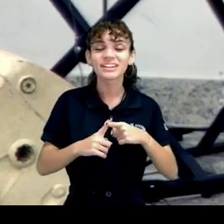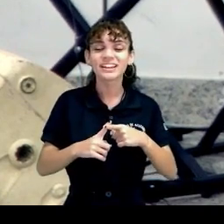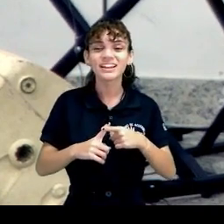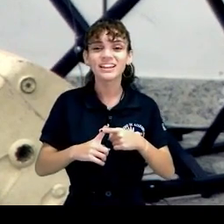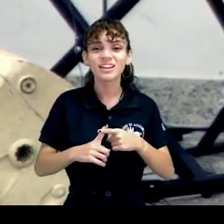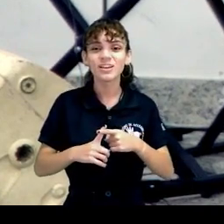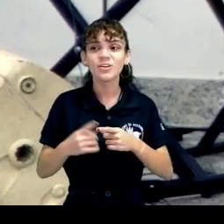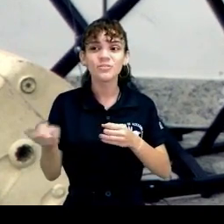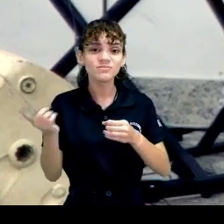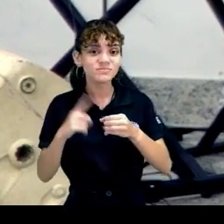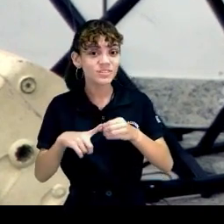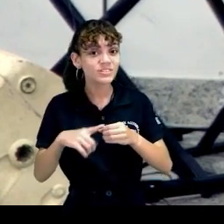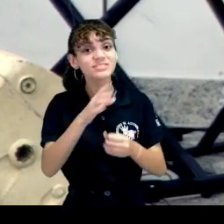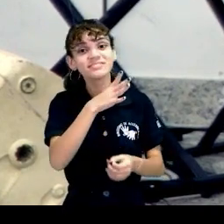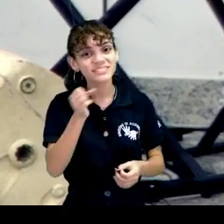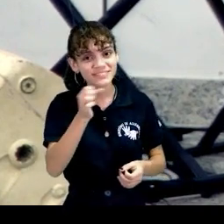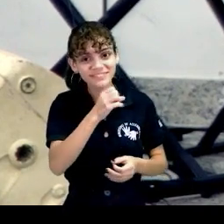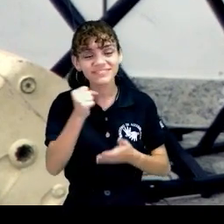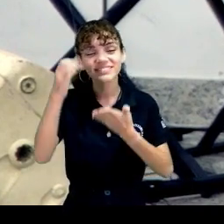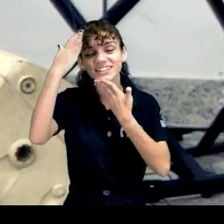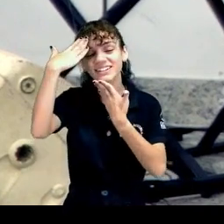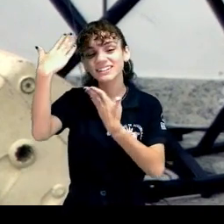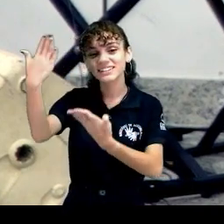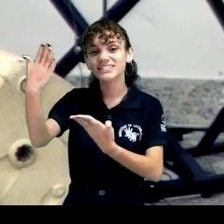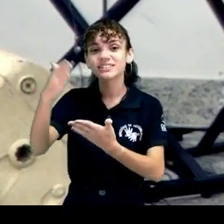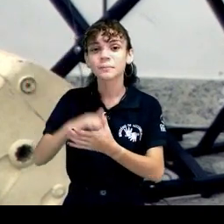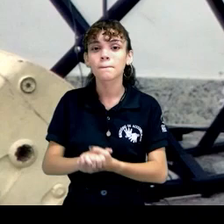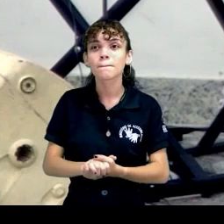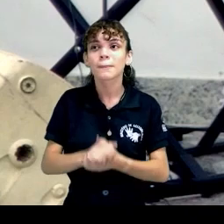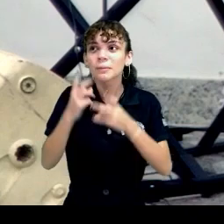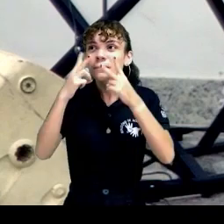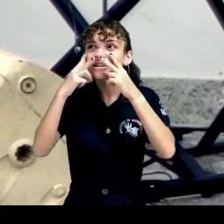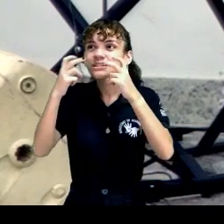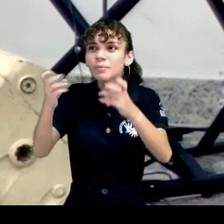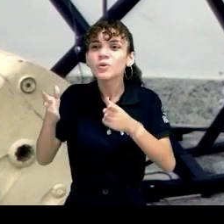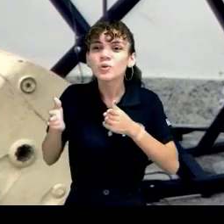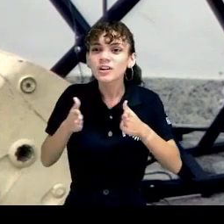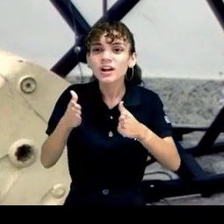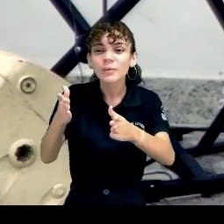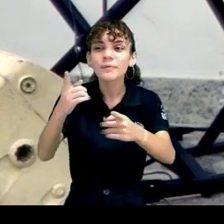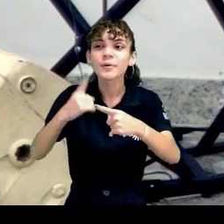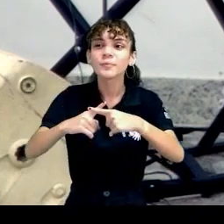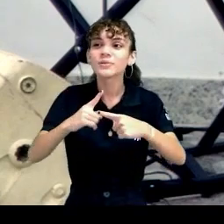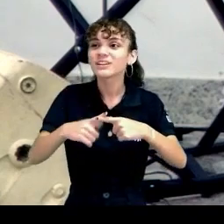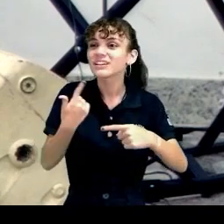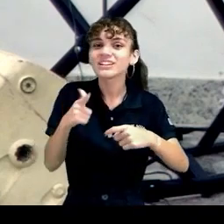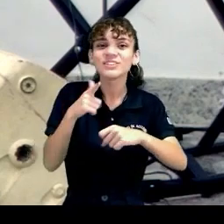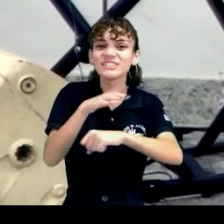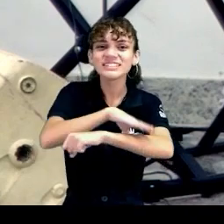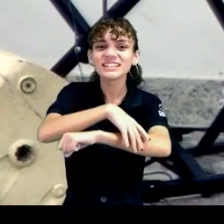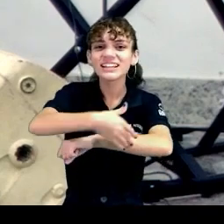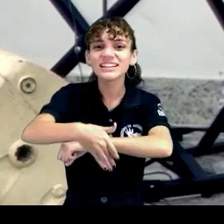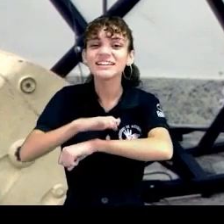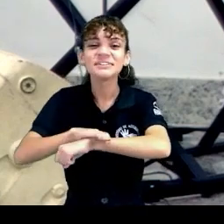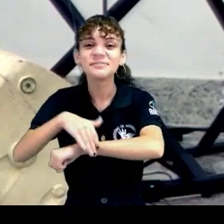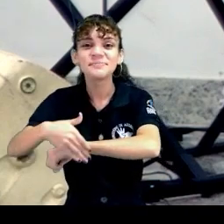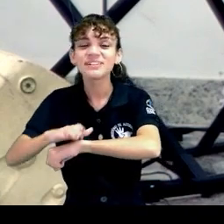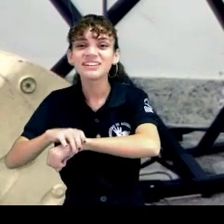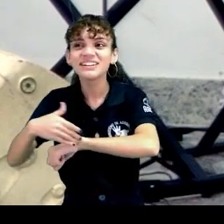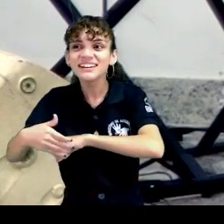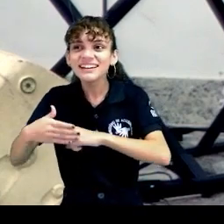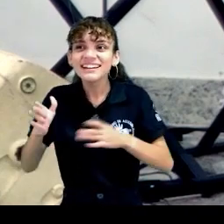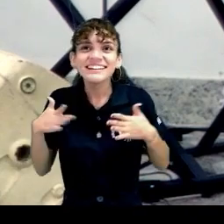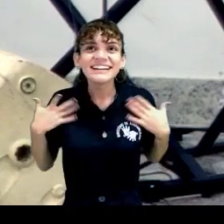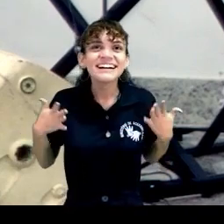ali. Na mesma hora, ele dá meia volta e volta, né? E o bom é que aquelas estradas é muito diferente